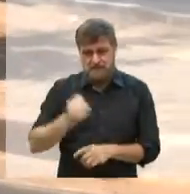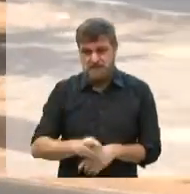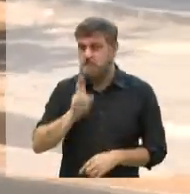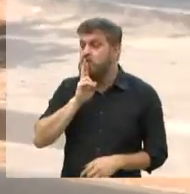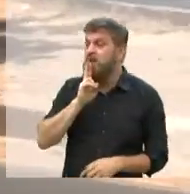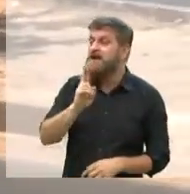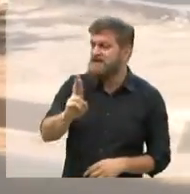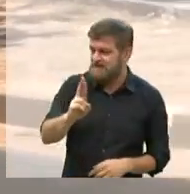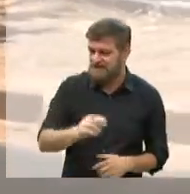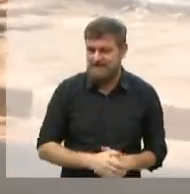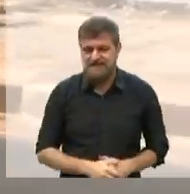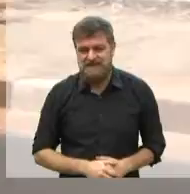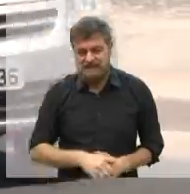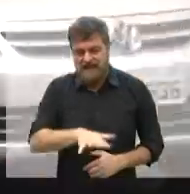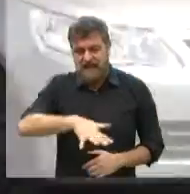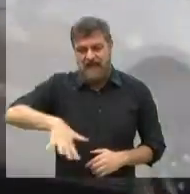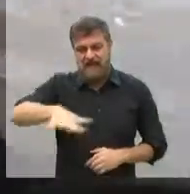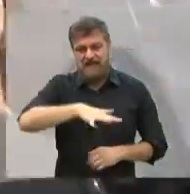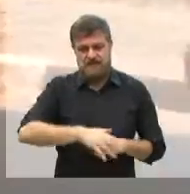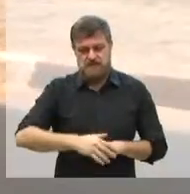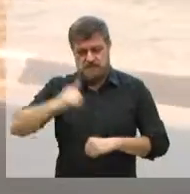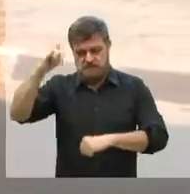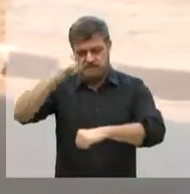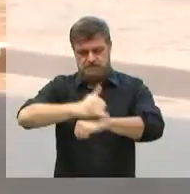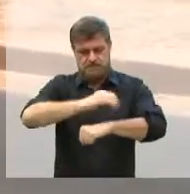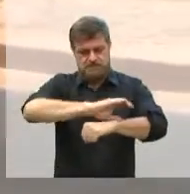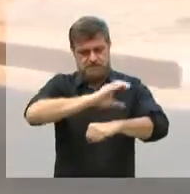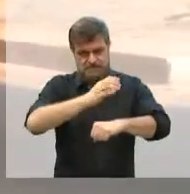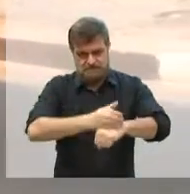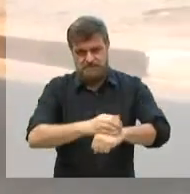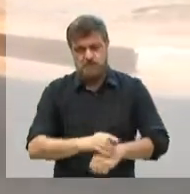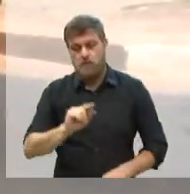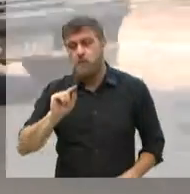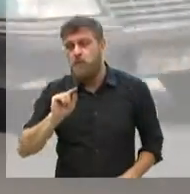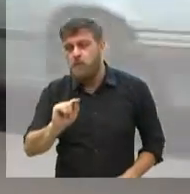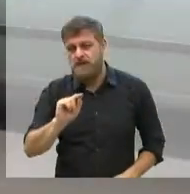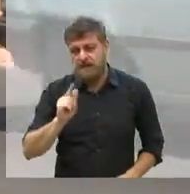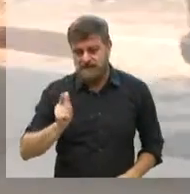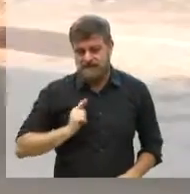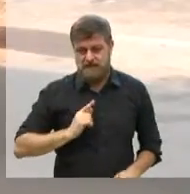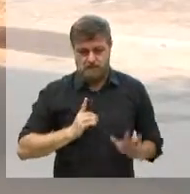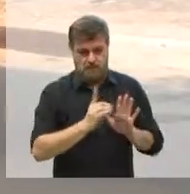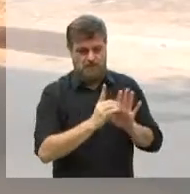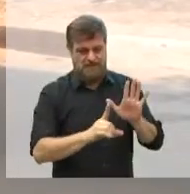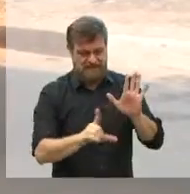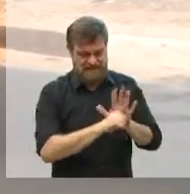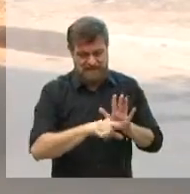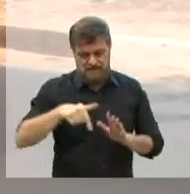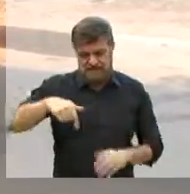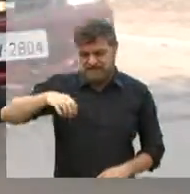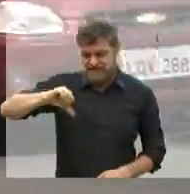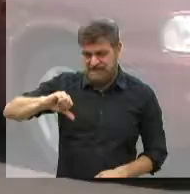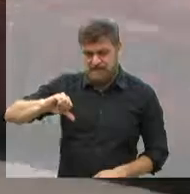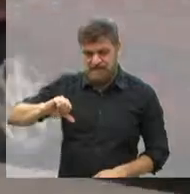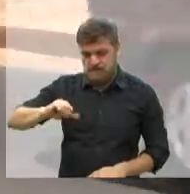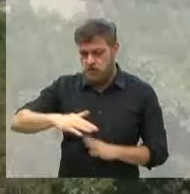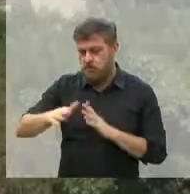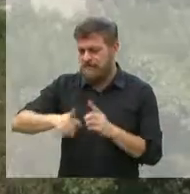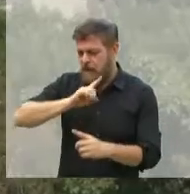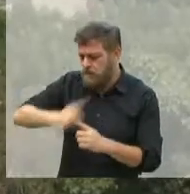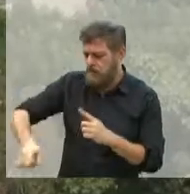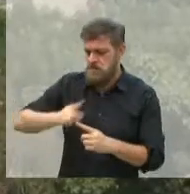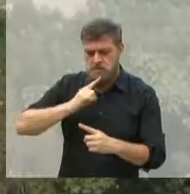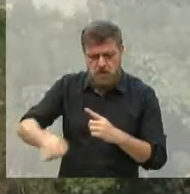a sua pergunta, para a região do entorno do aeroporto de Viracopos com o decreto de 79, tudo era